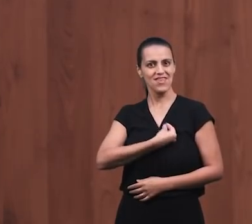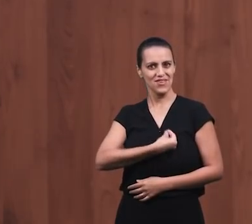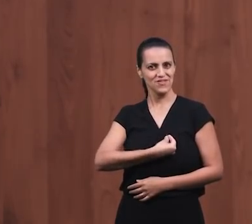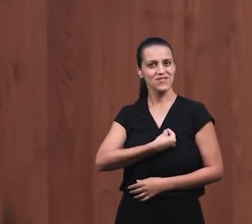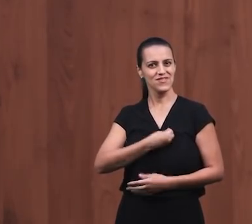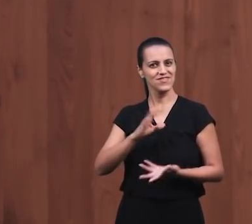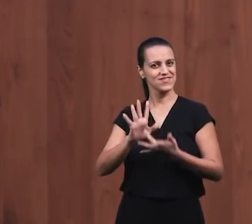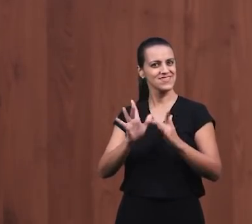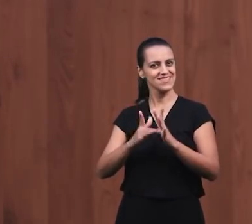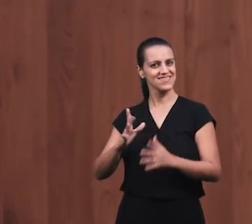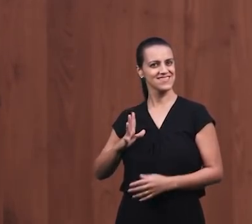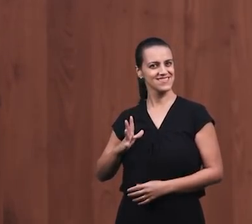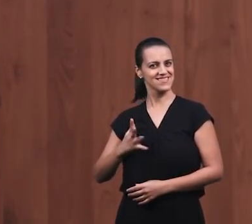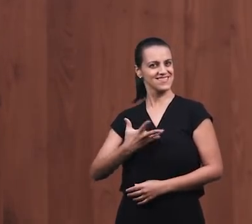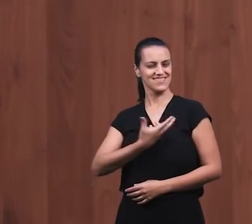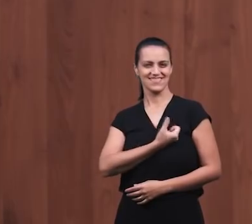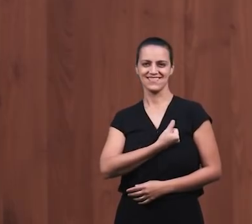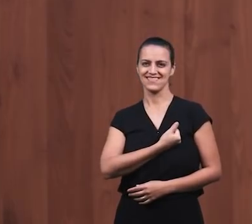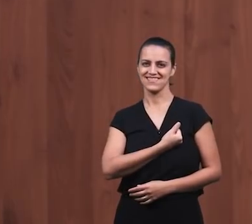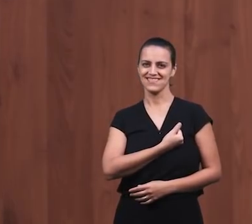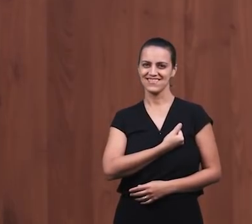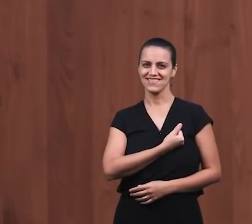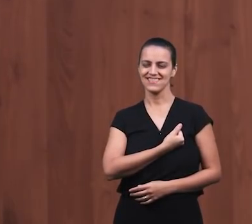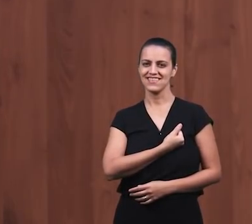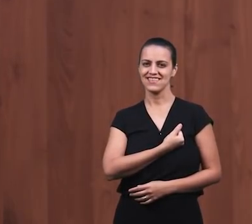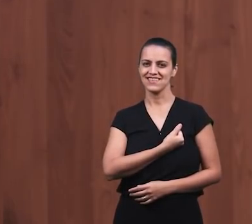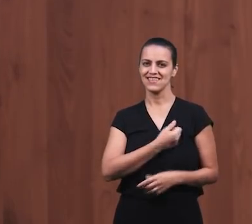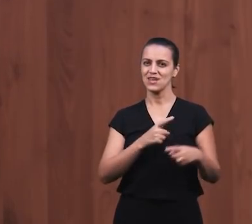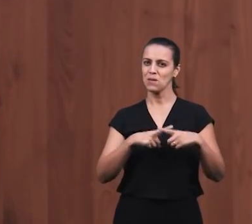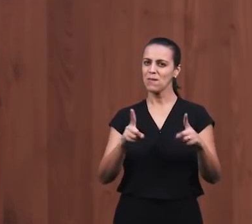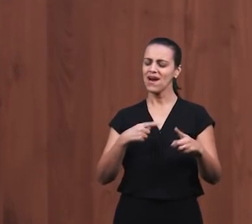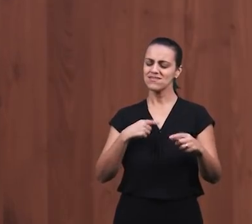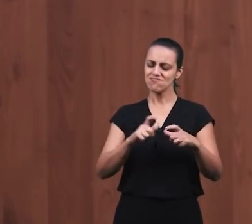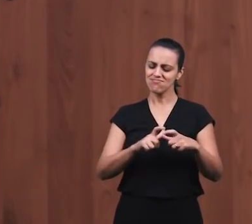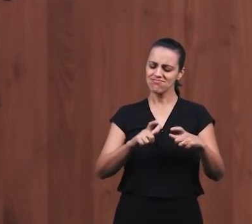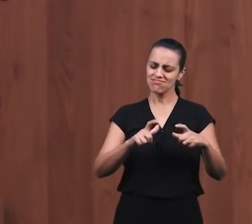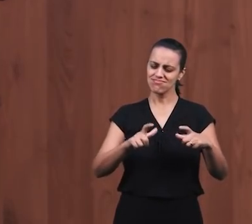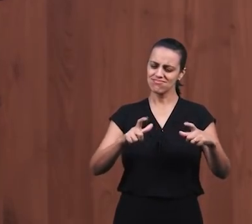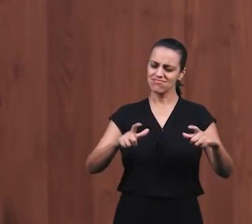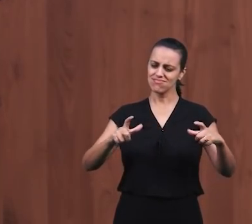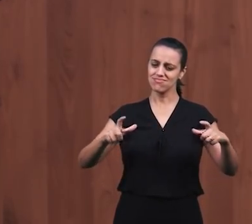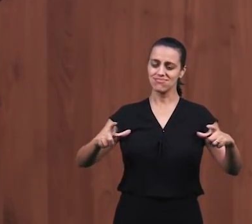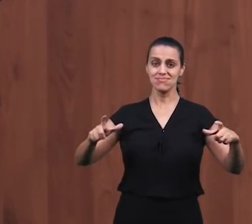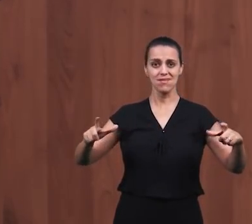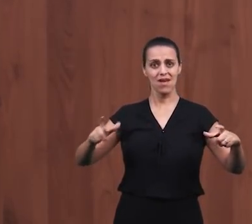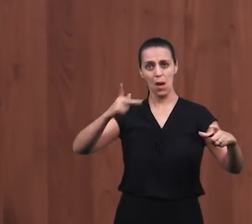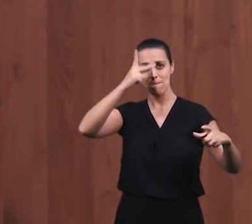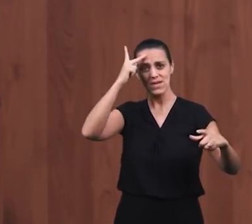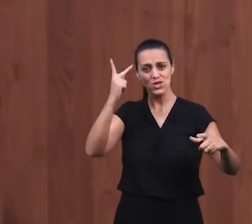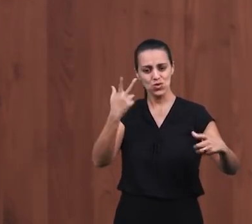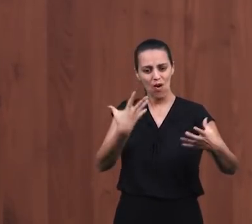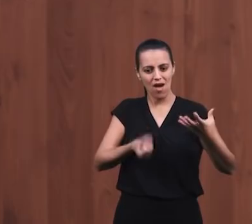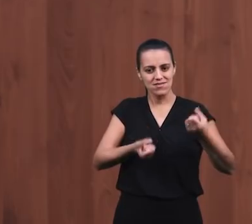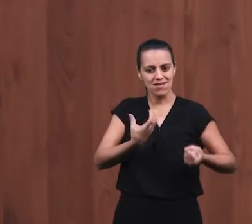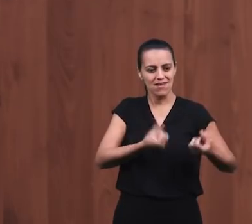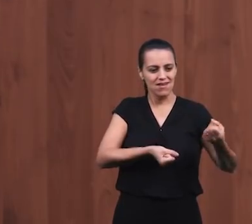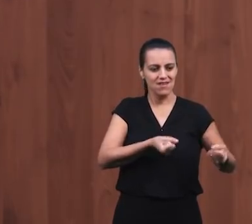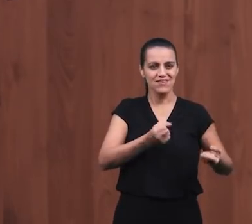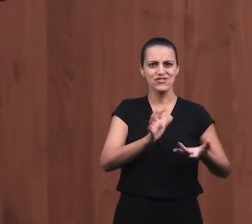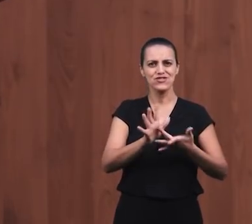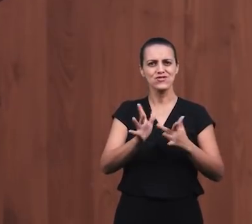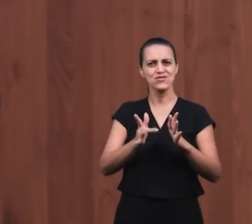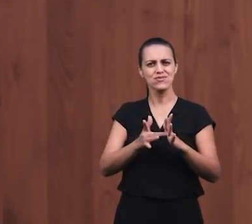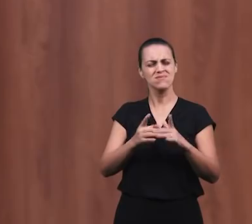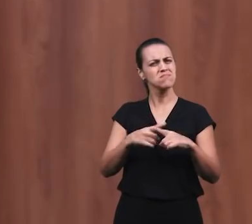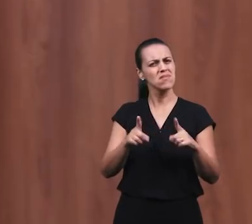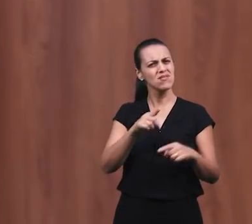único Salvador. Mas a igreja ia crescendo, as pessoas iam aceitando ao Senhor.